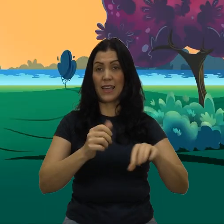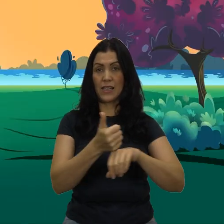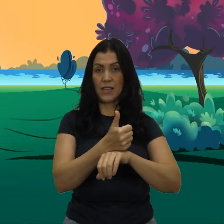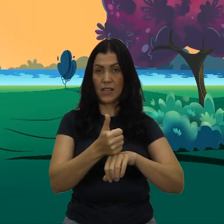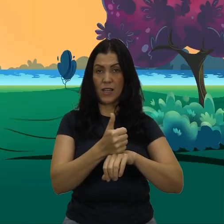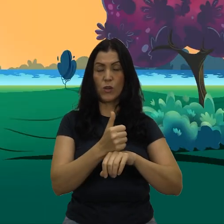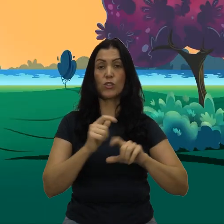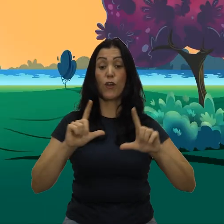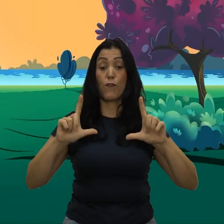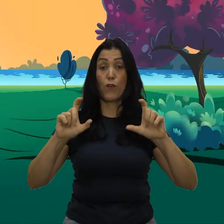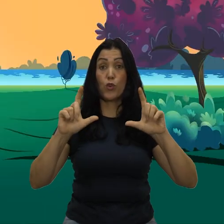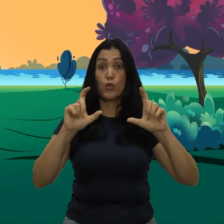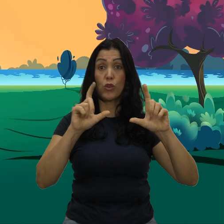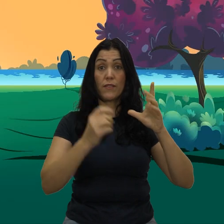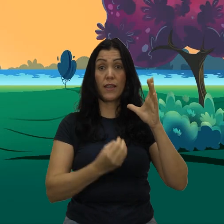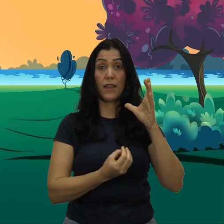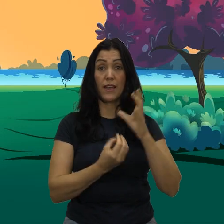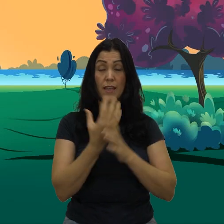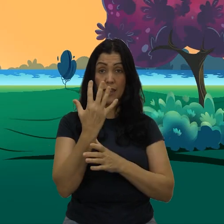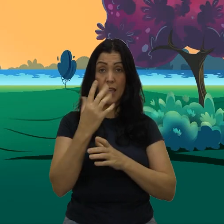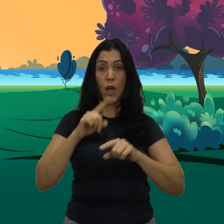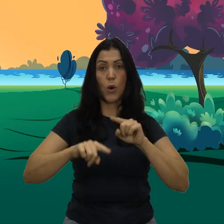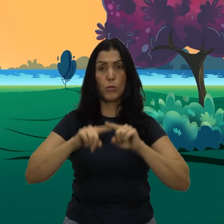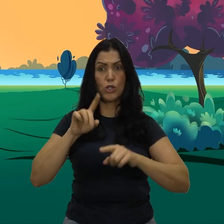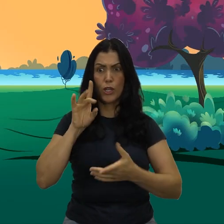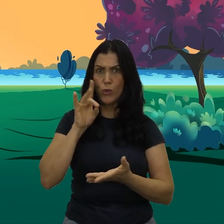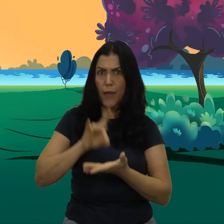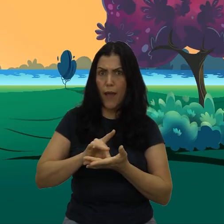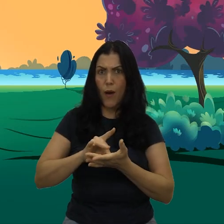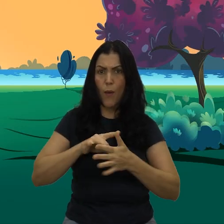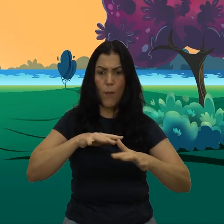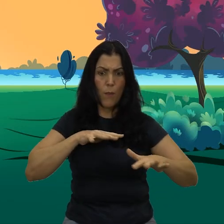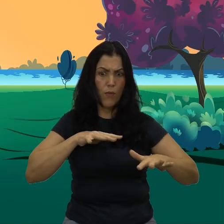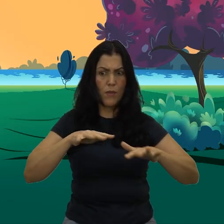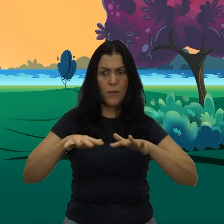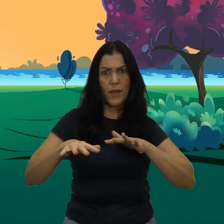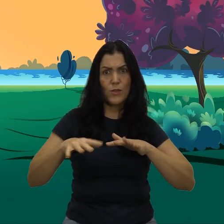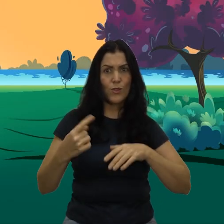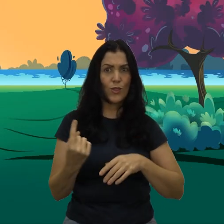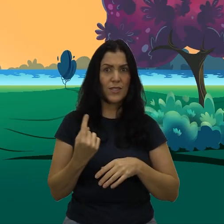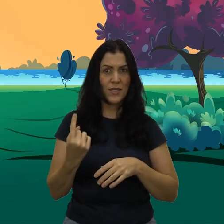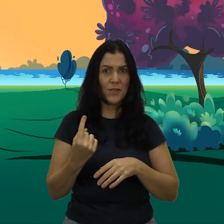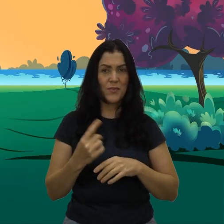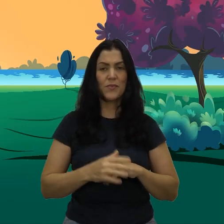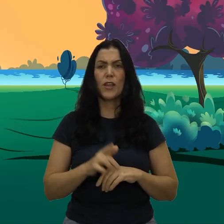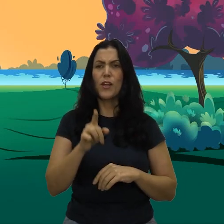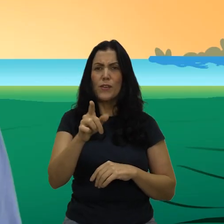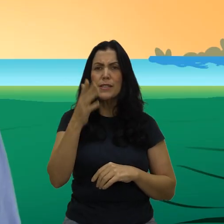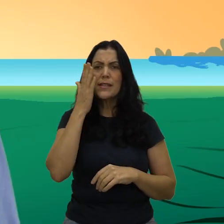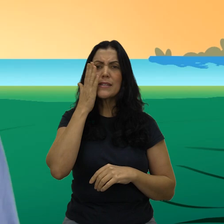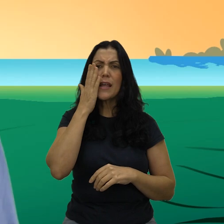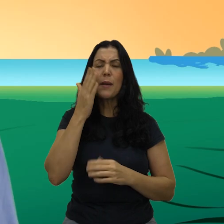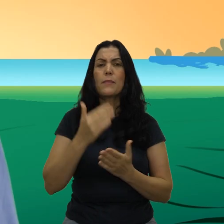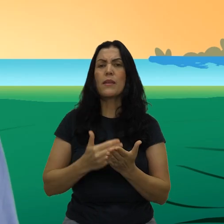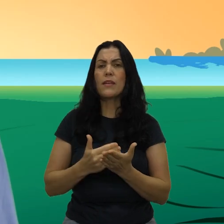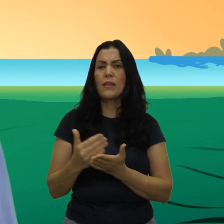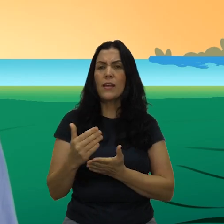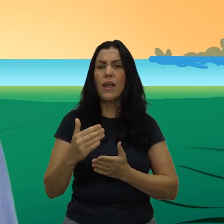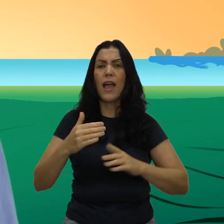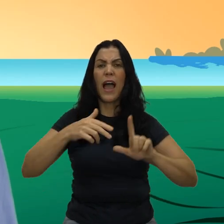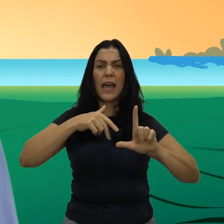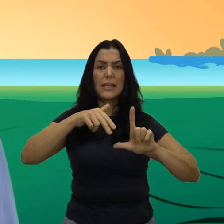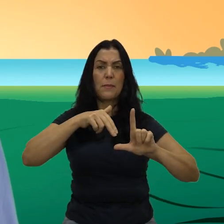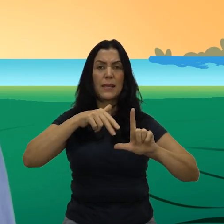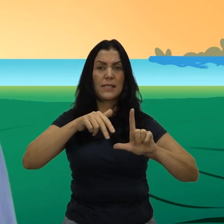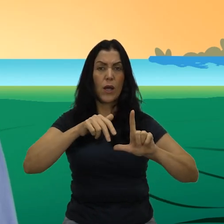Essa técnica usa a fotografia para criar a ilusão de que objetos reais estão se movendo sozinhos. Você sabe qual a origem